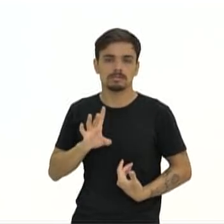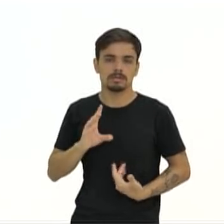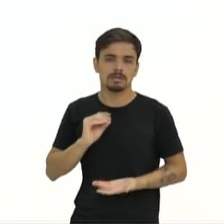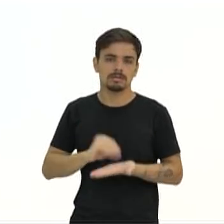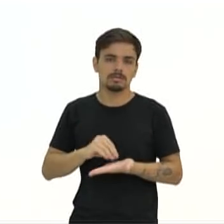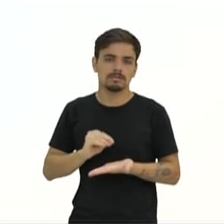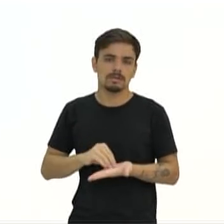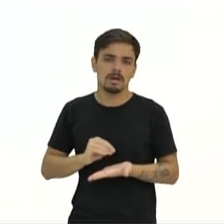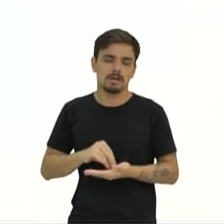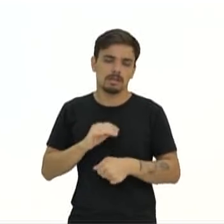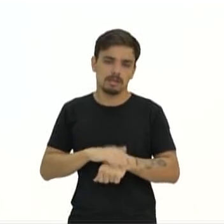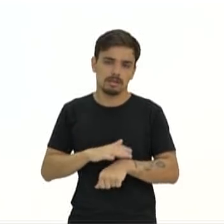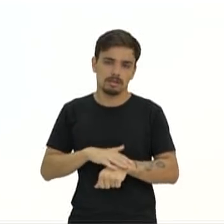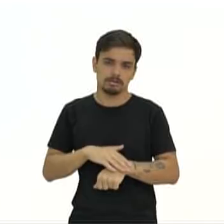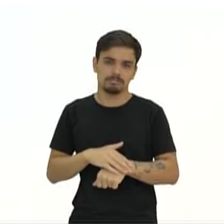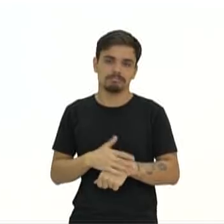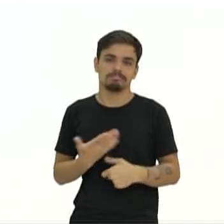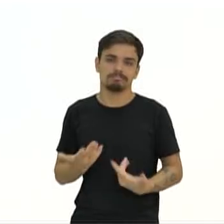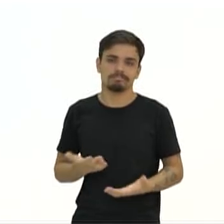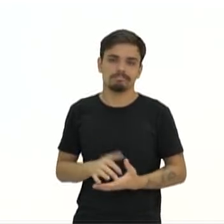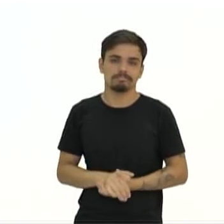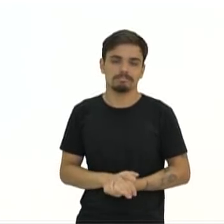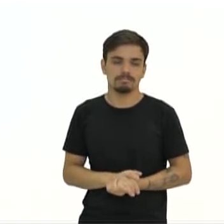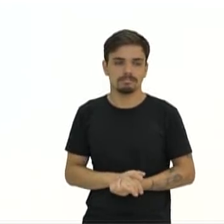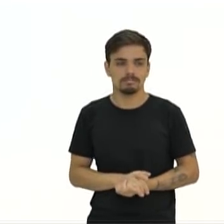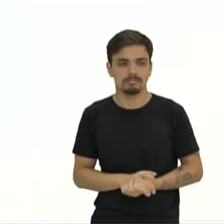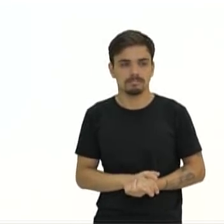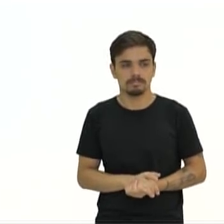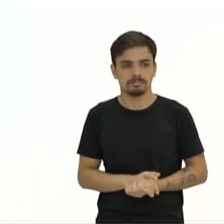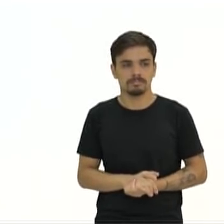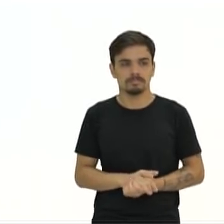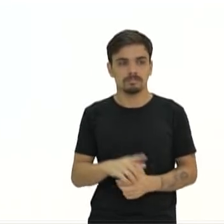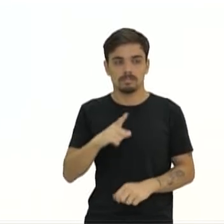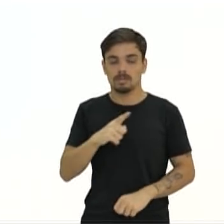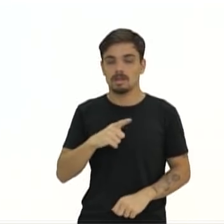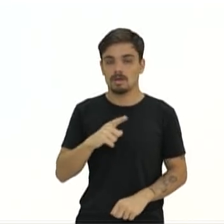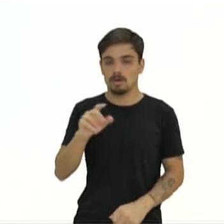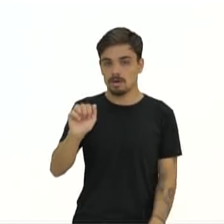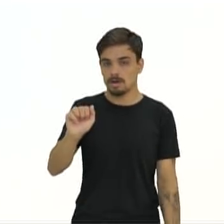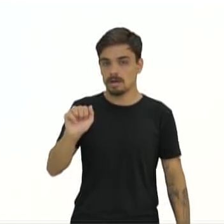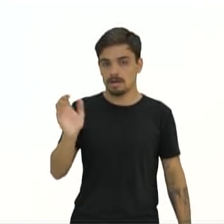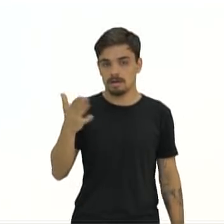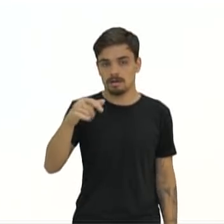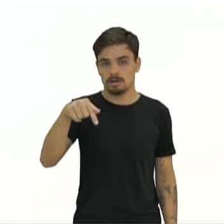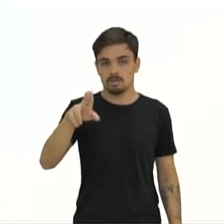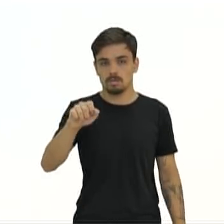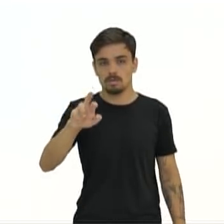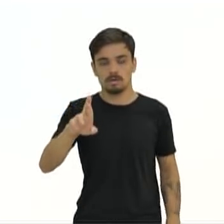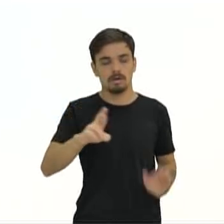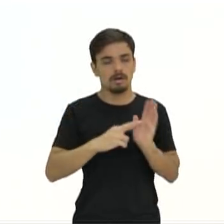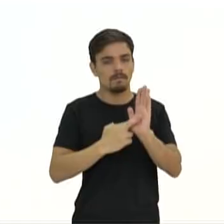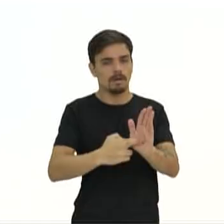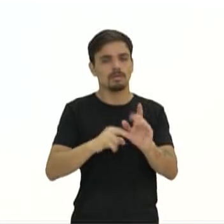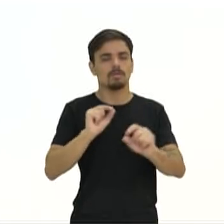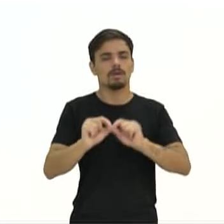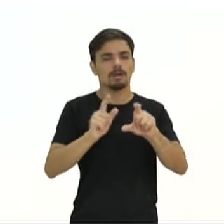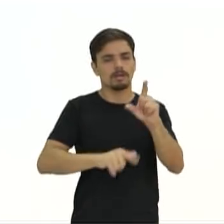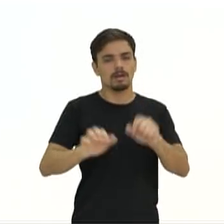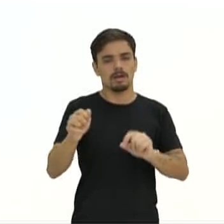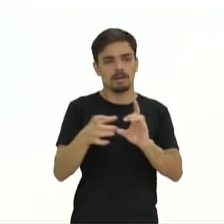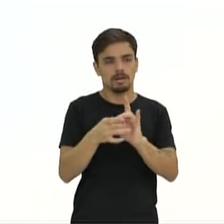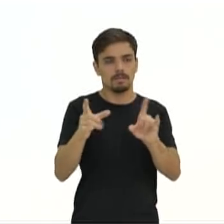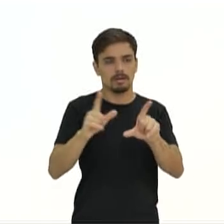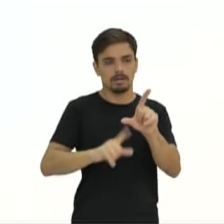pouco tempo. O pronome relativo a qual se refere a, letra A, liberdade, letra